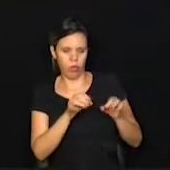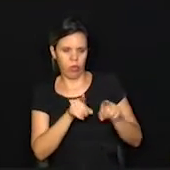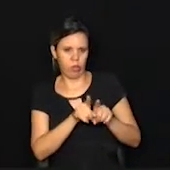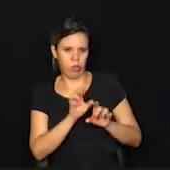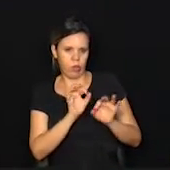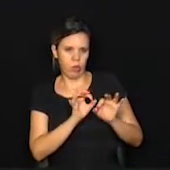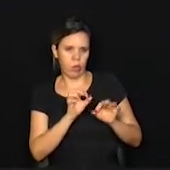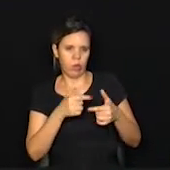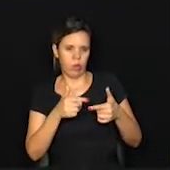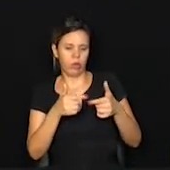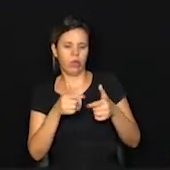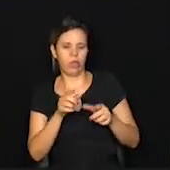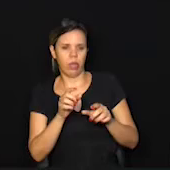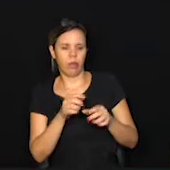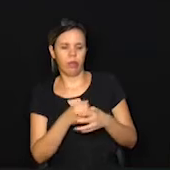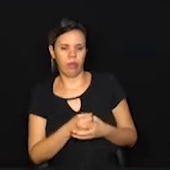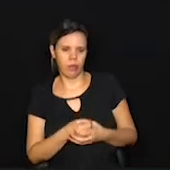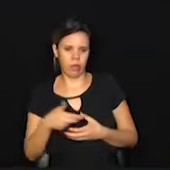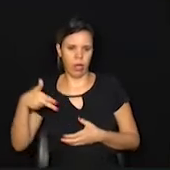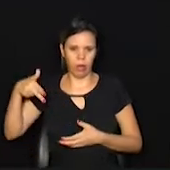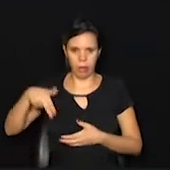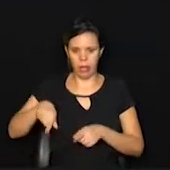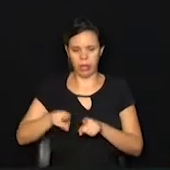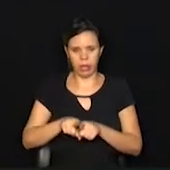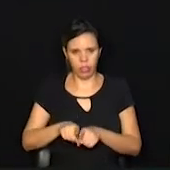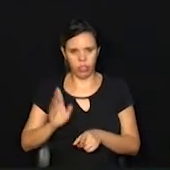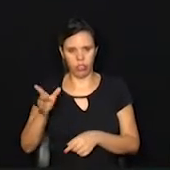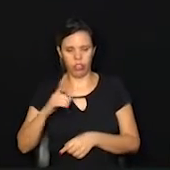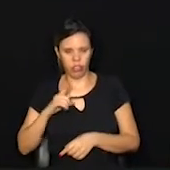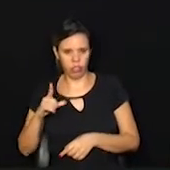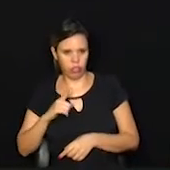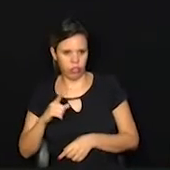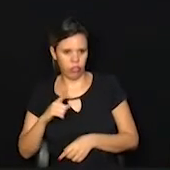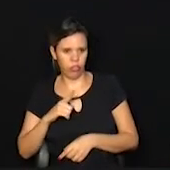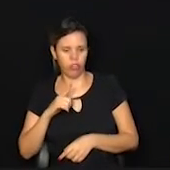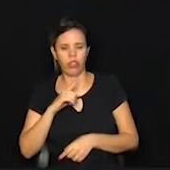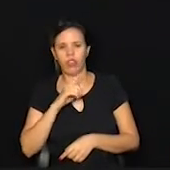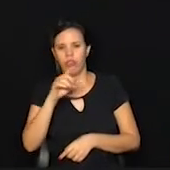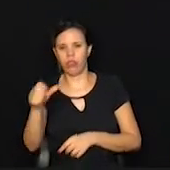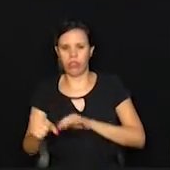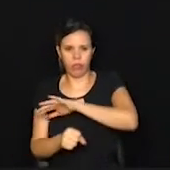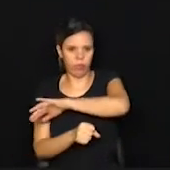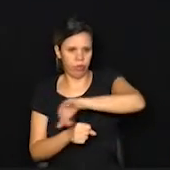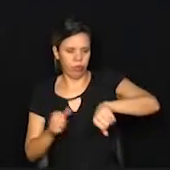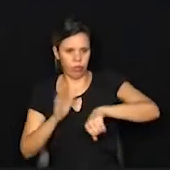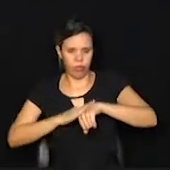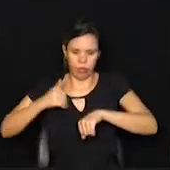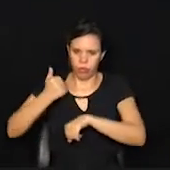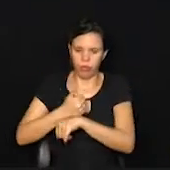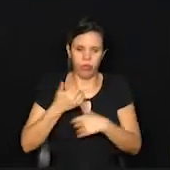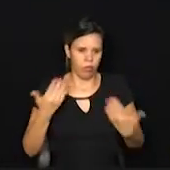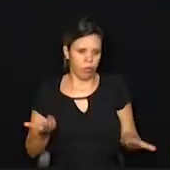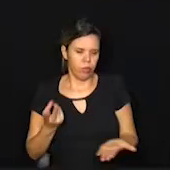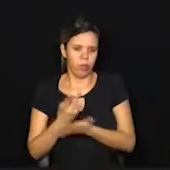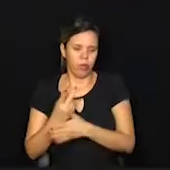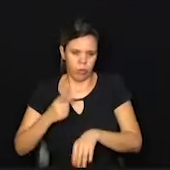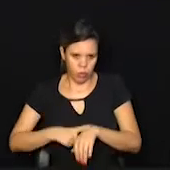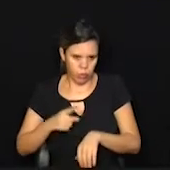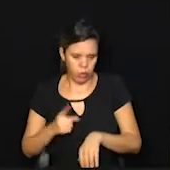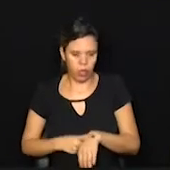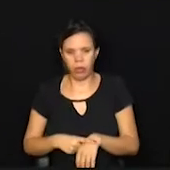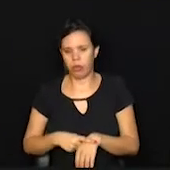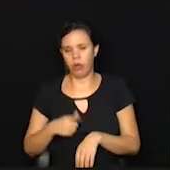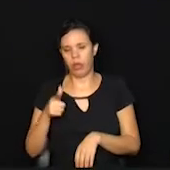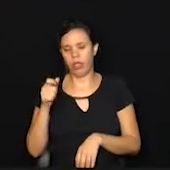da luta armada já tinham sido já tinham sido muito gol piadas né então assim ao mesmo tempo o gás eu